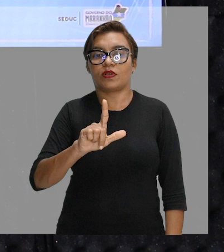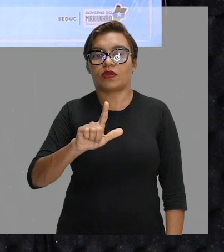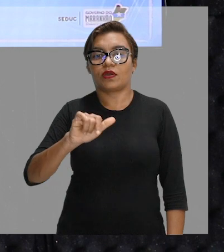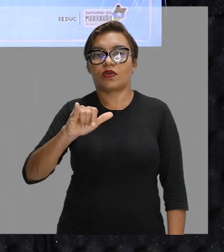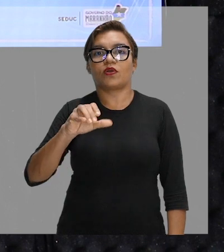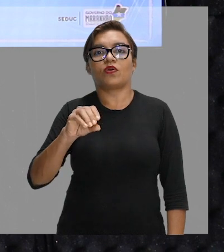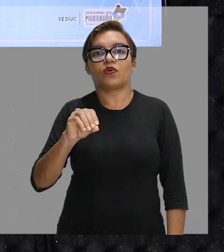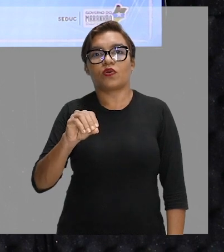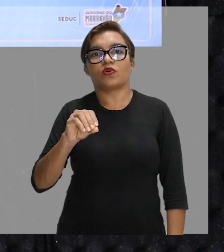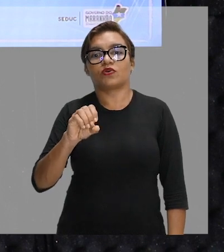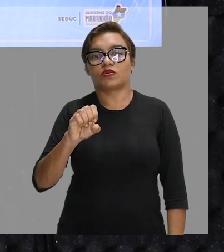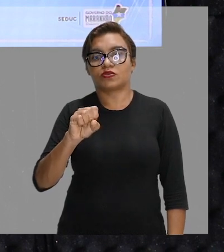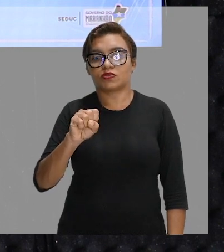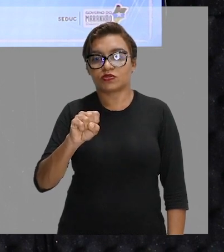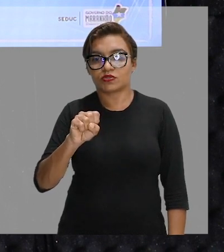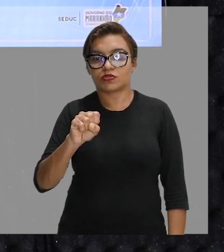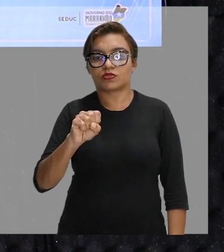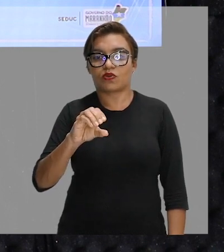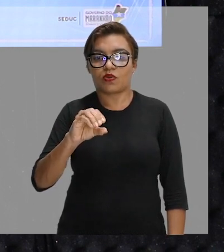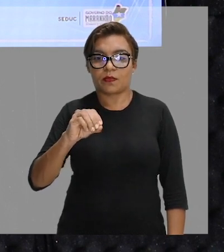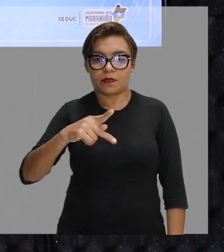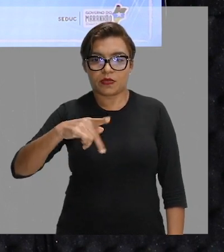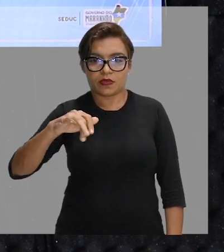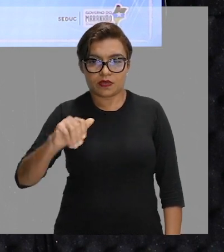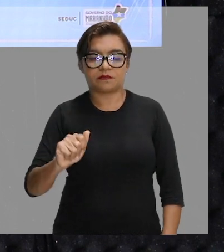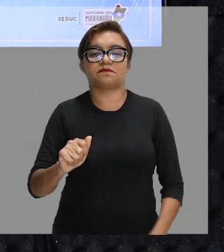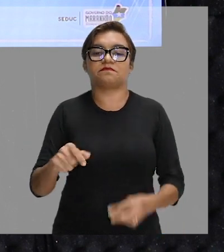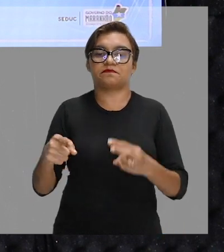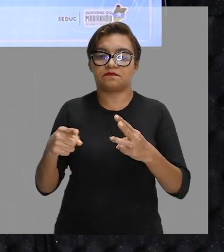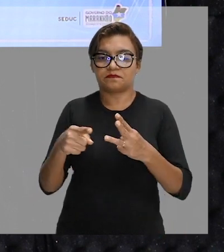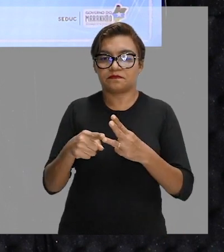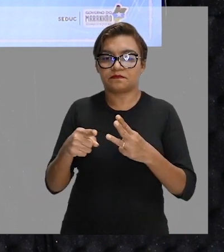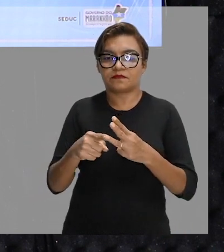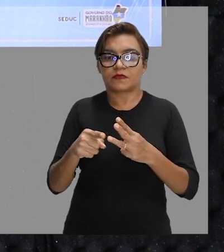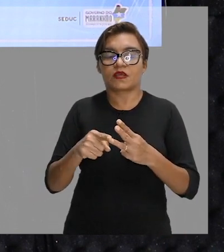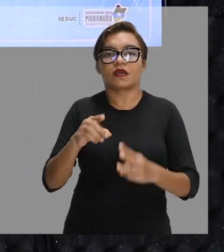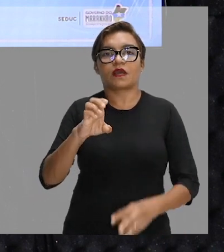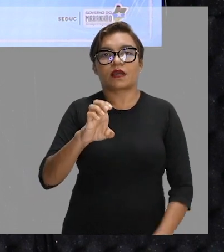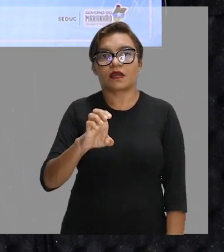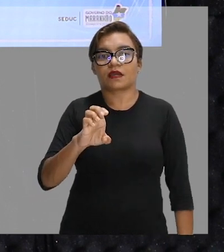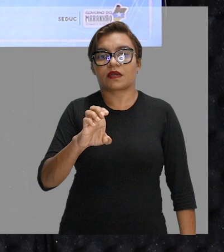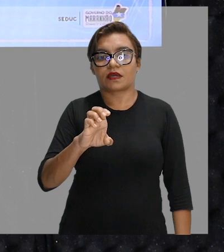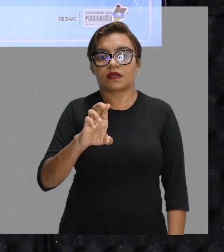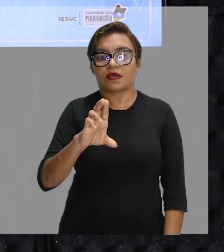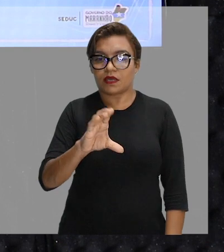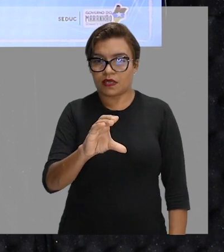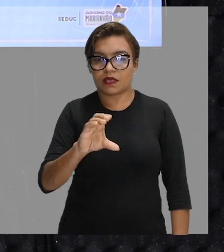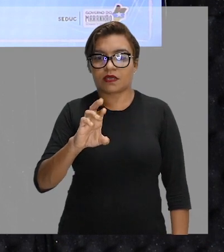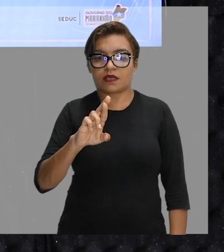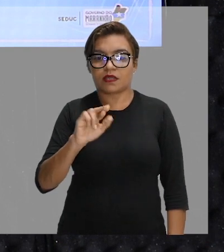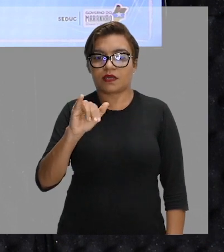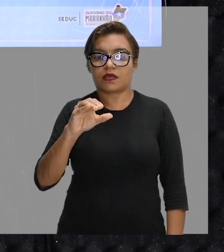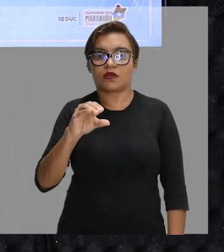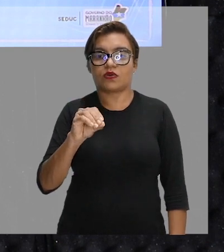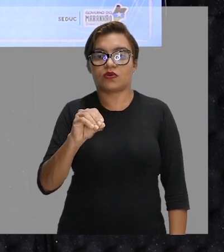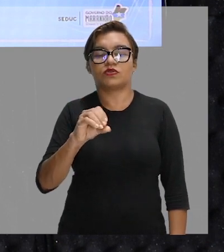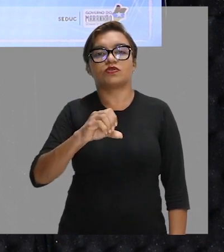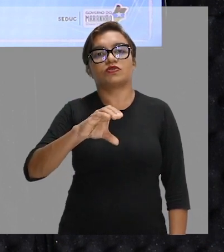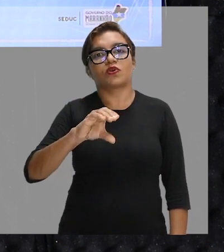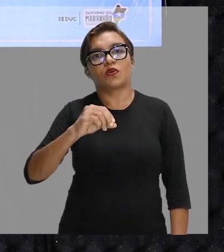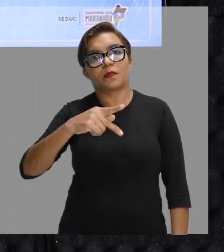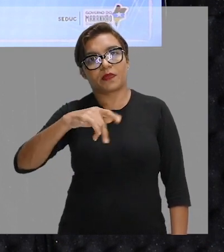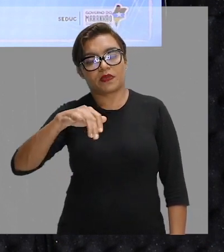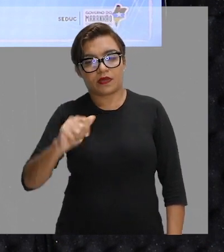que está relacionada com a elevação da temperatura de ebulição. Crioscopia, que está relacionada com a